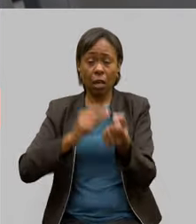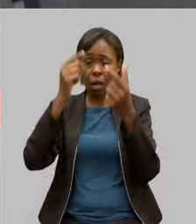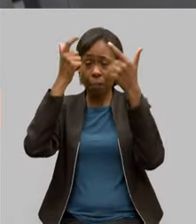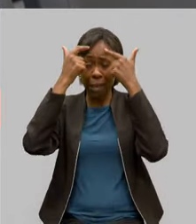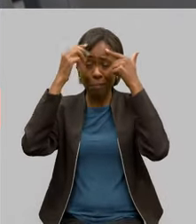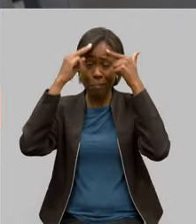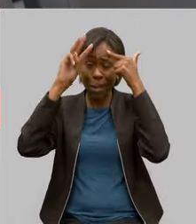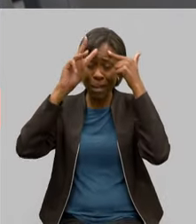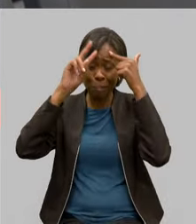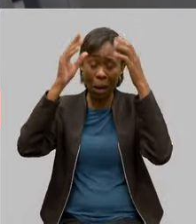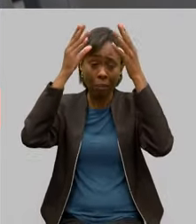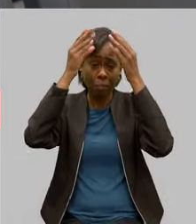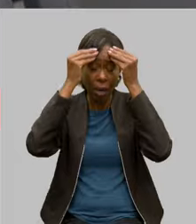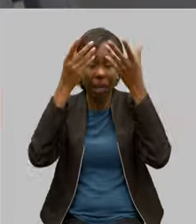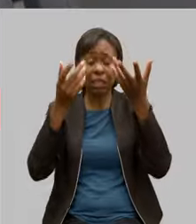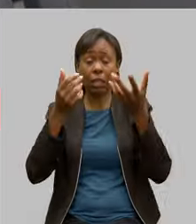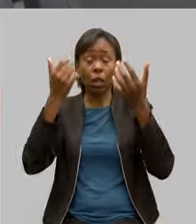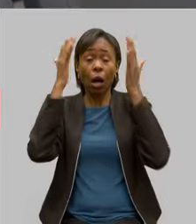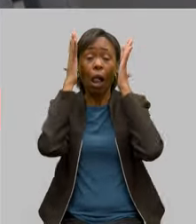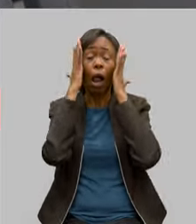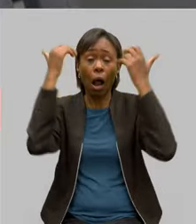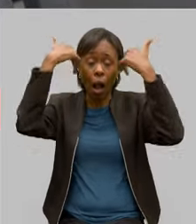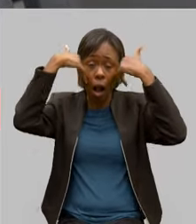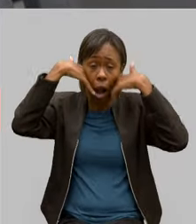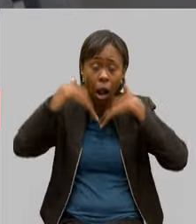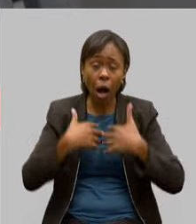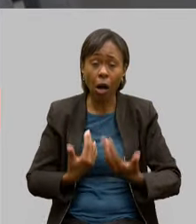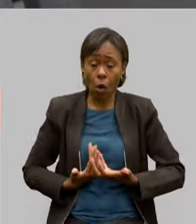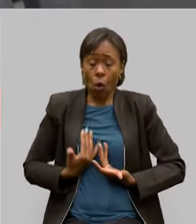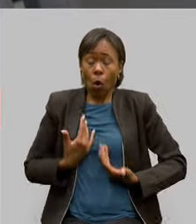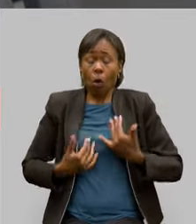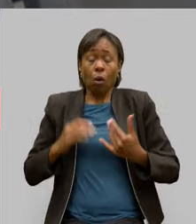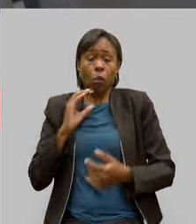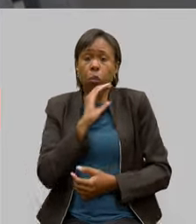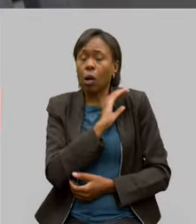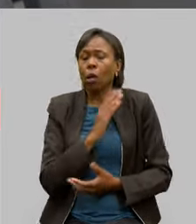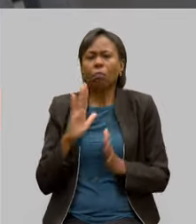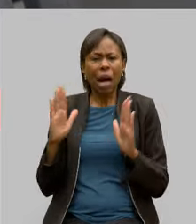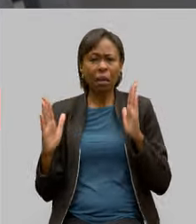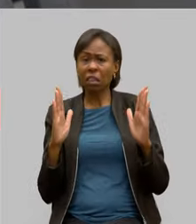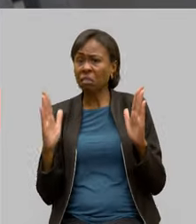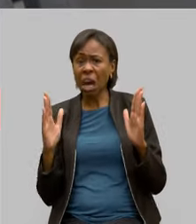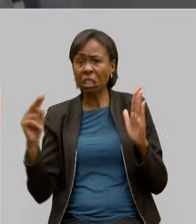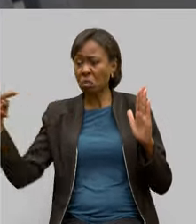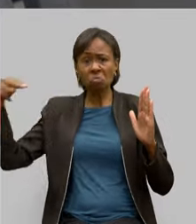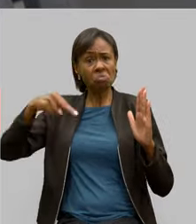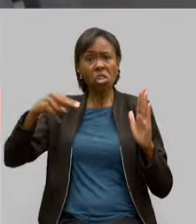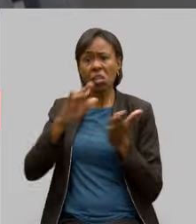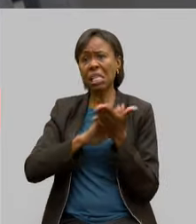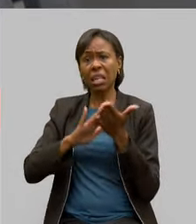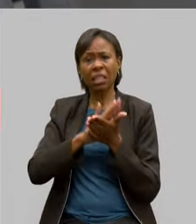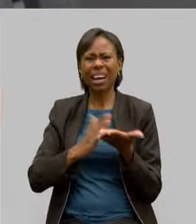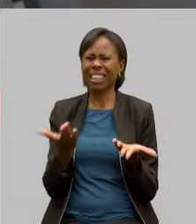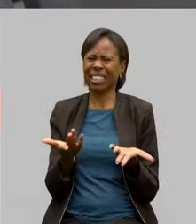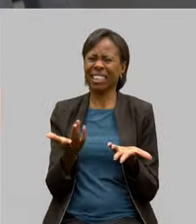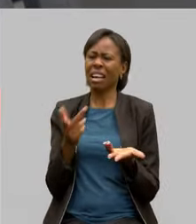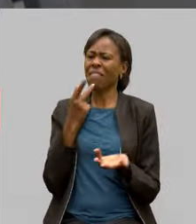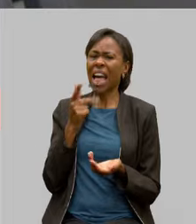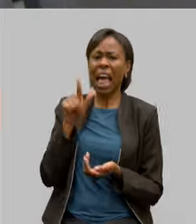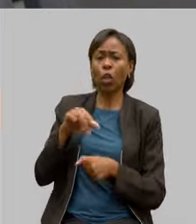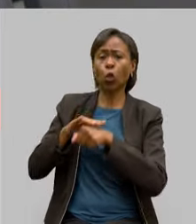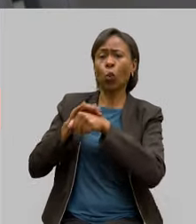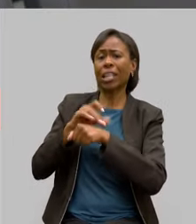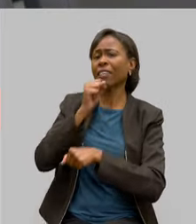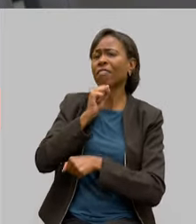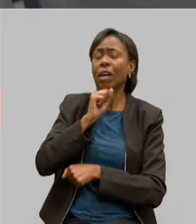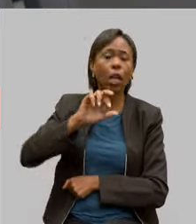vai sudorese fogachos mas ninguém tá olhando para essa fase né É normal eles chamam doença de velho e não é eu sou uma